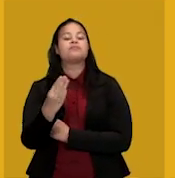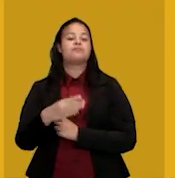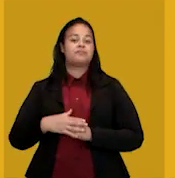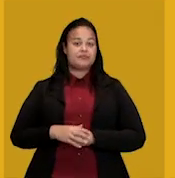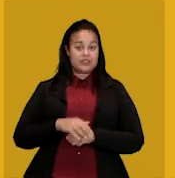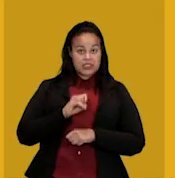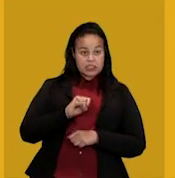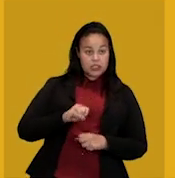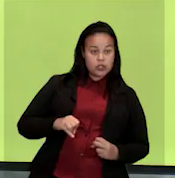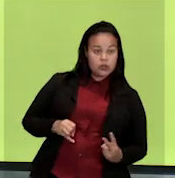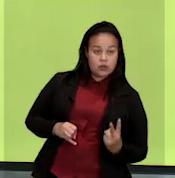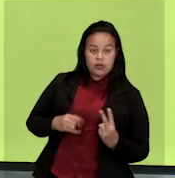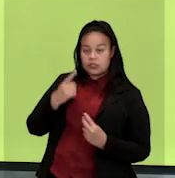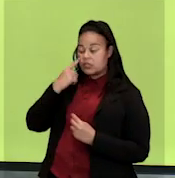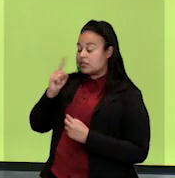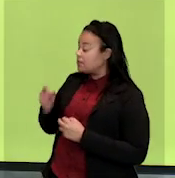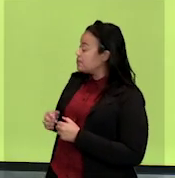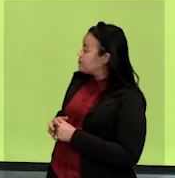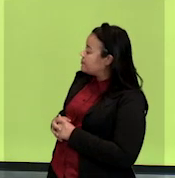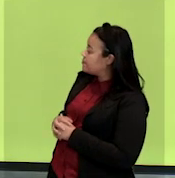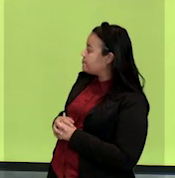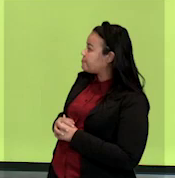Se eu for no 2,